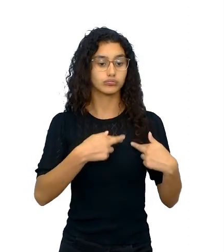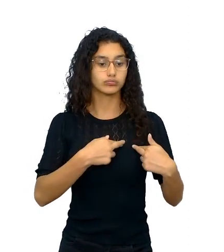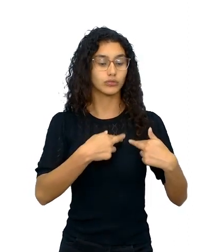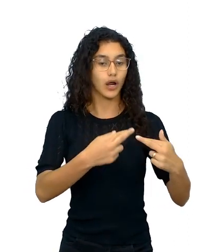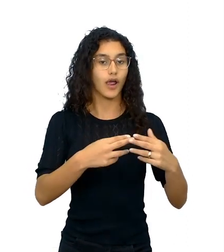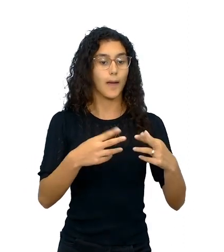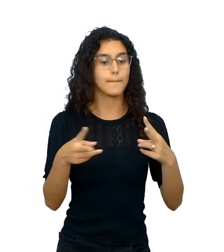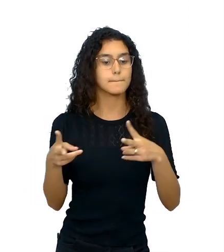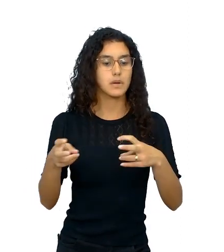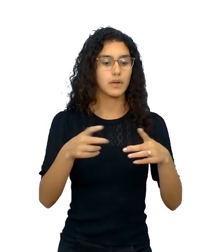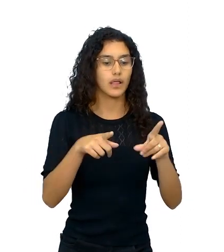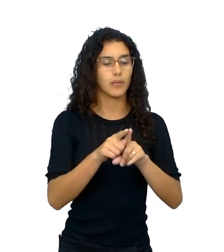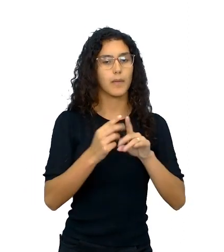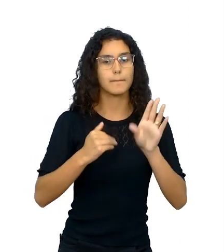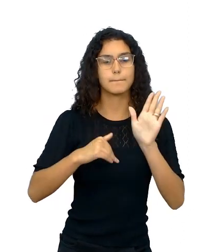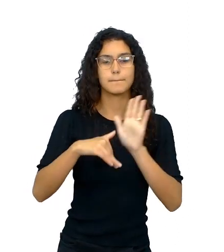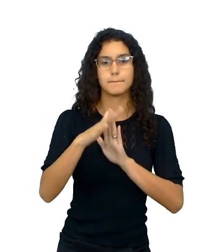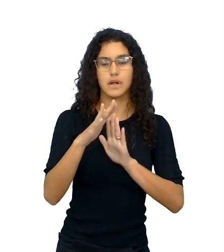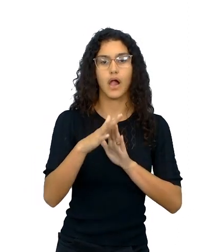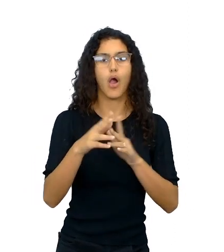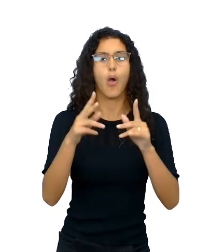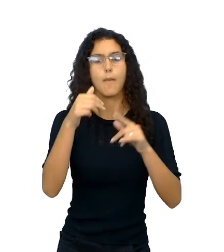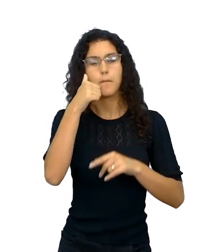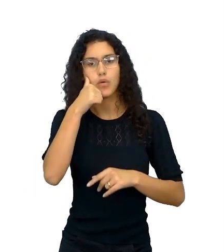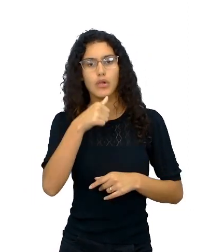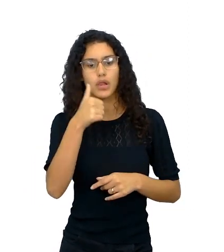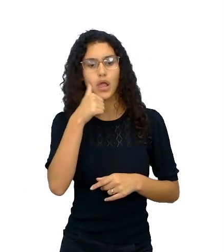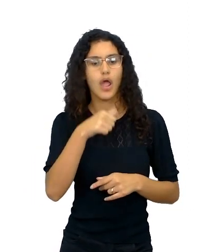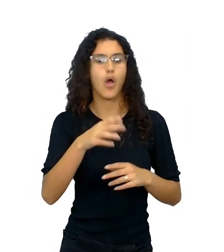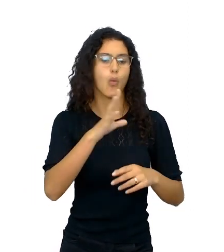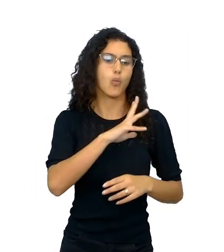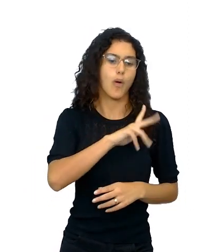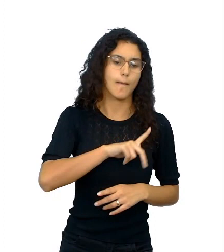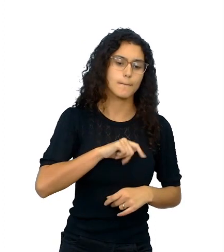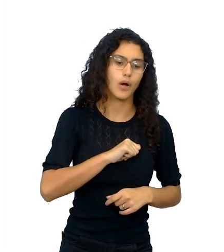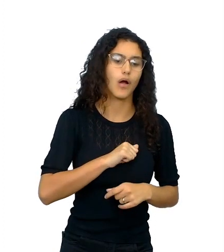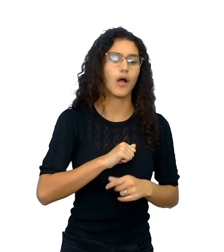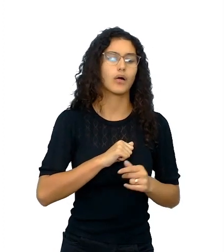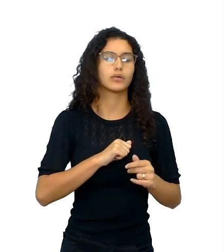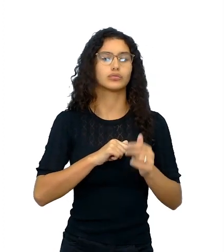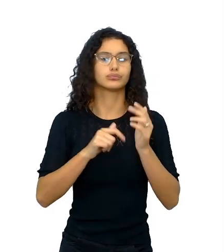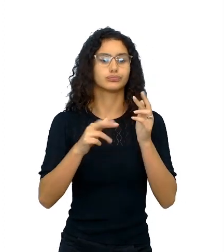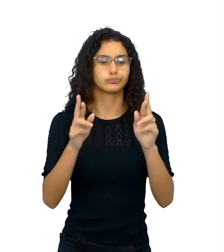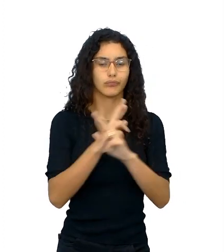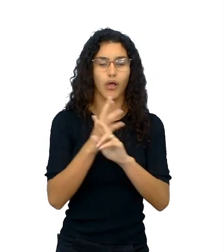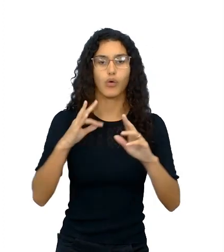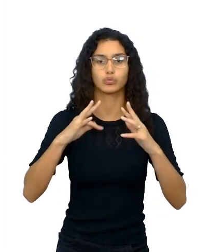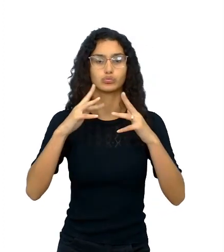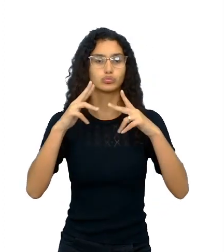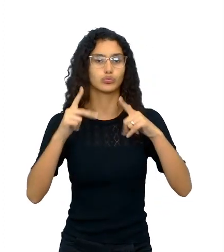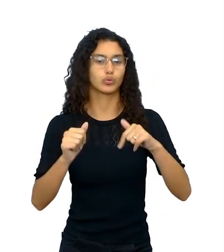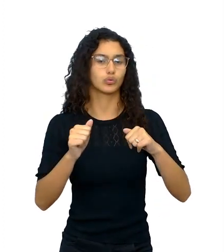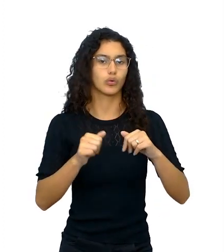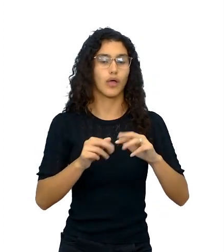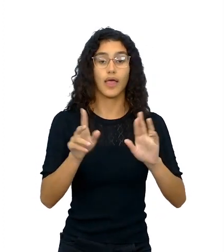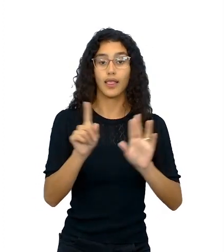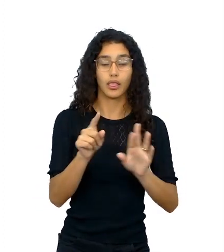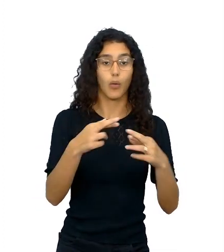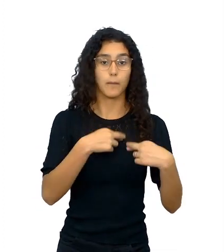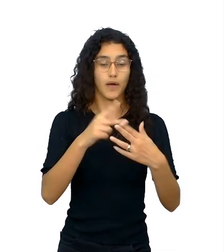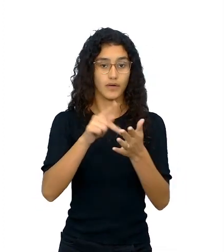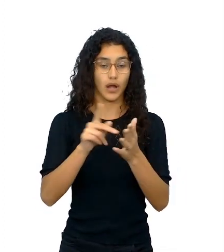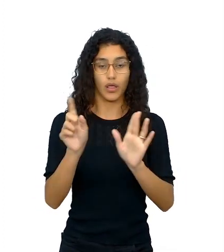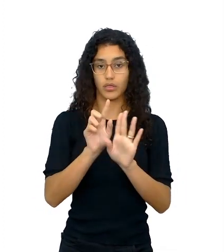que idealizava muito, idealizava a mulher, idealizava o amor, idealizava as relações. O romance realista, não. Ele tem